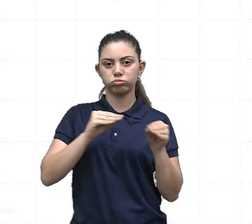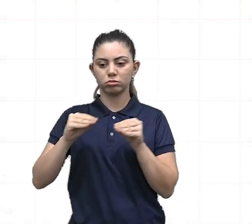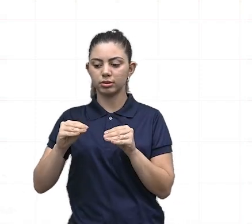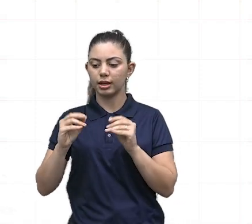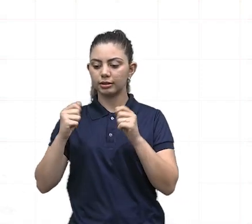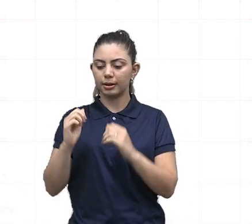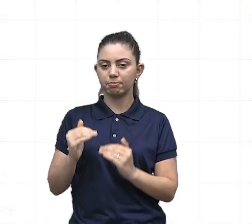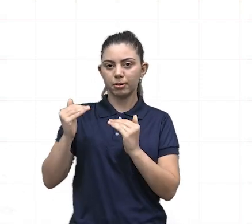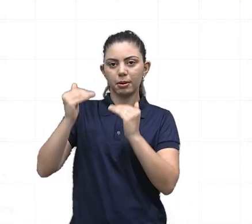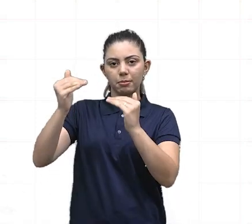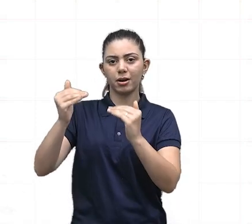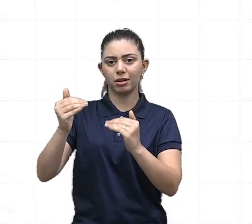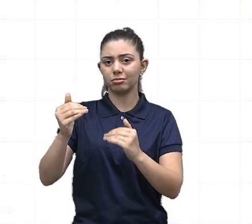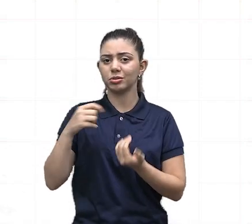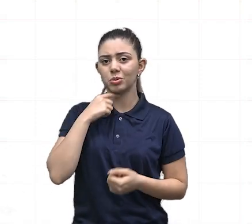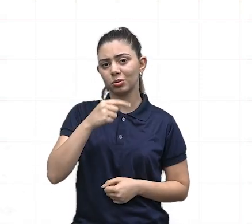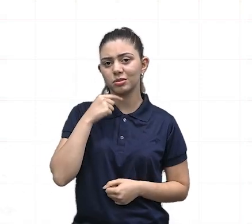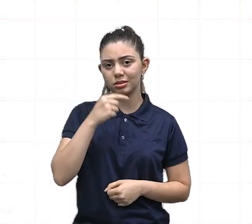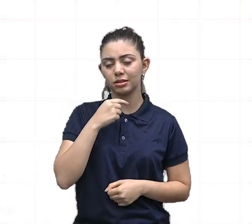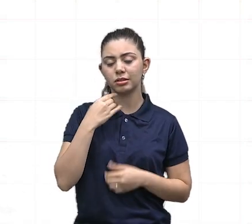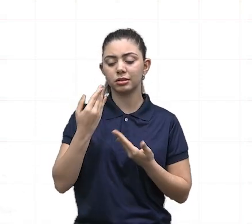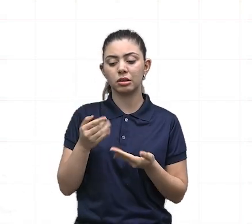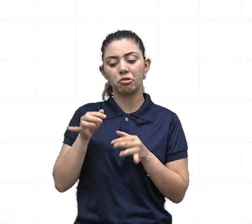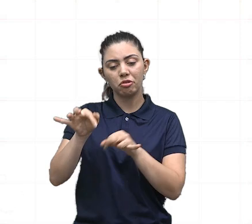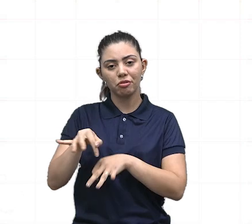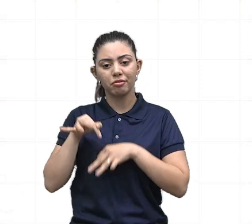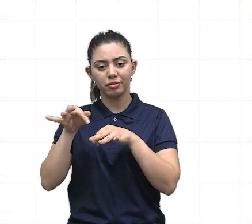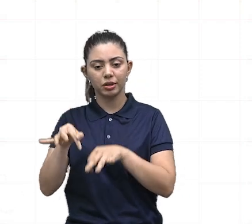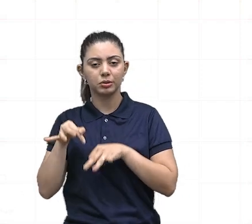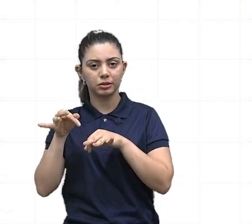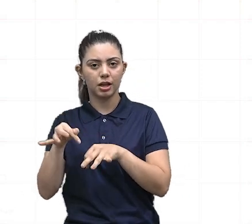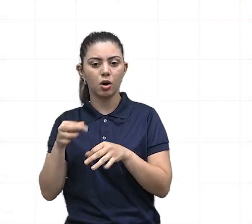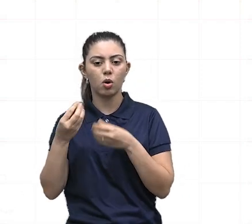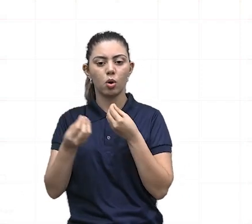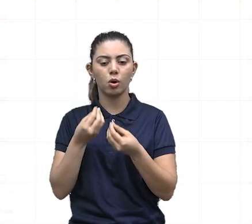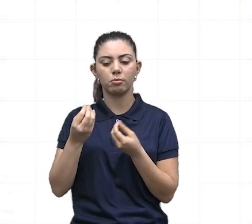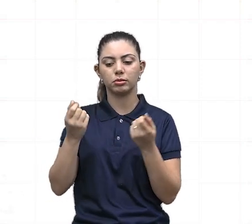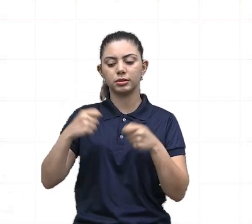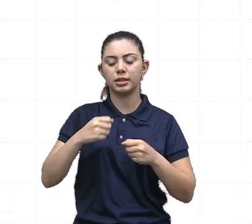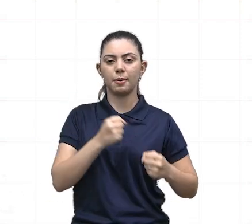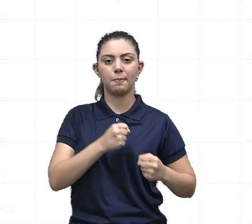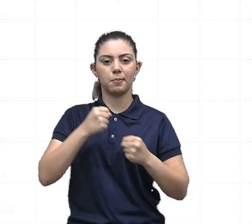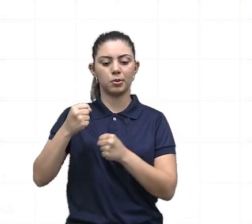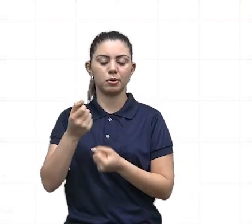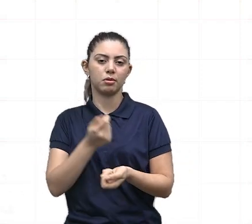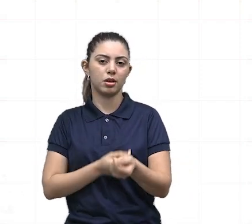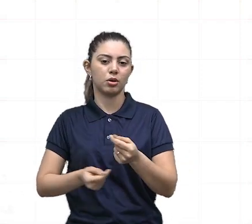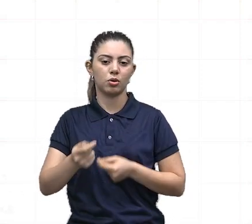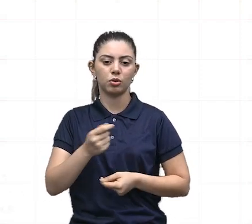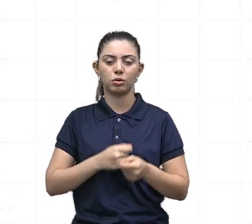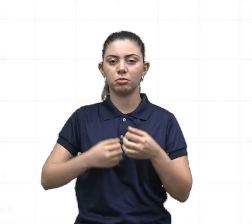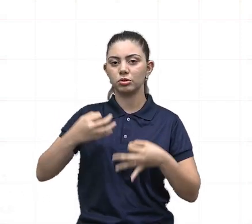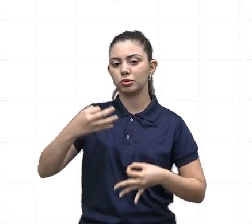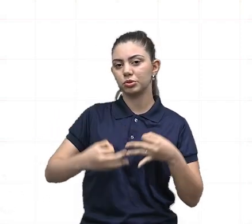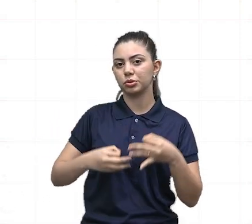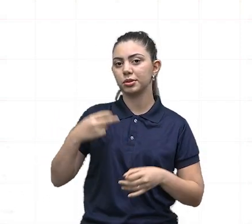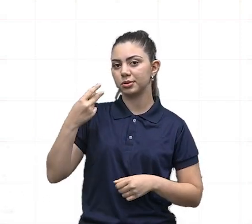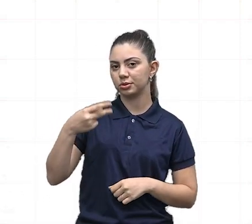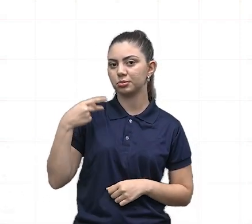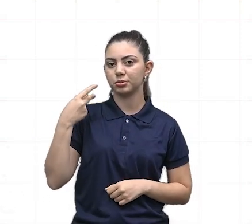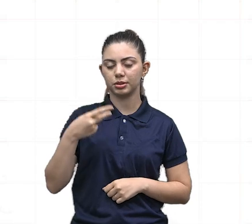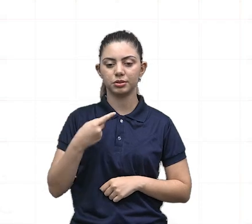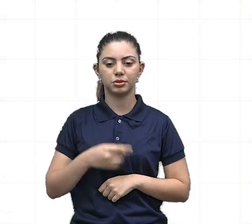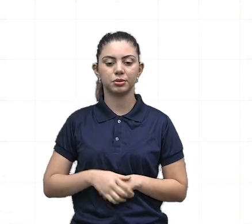sociedade estamental. Senhores feudais detinham o máximo de poder econômico, jurídico e